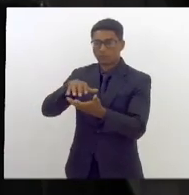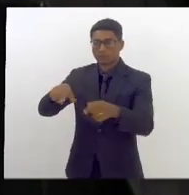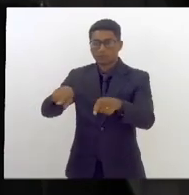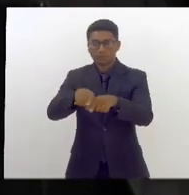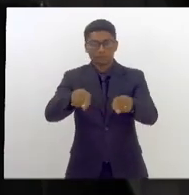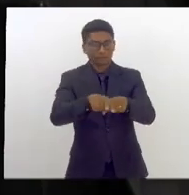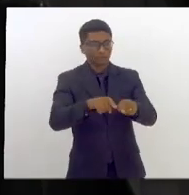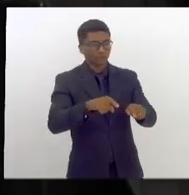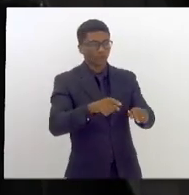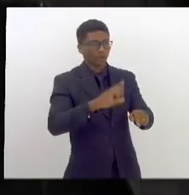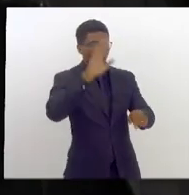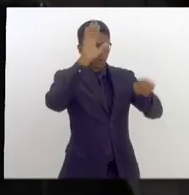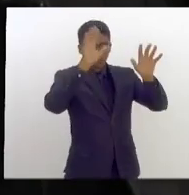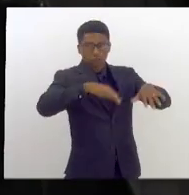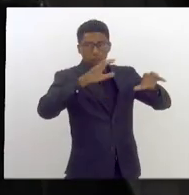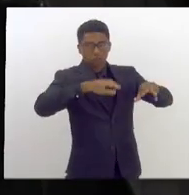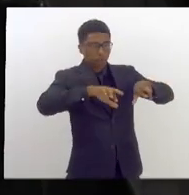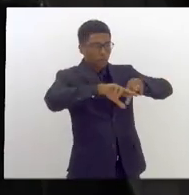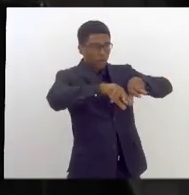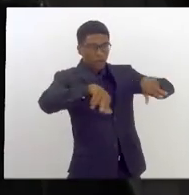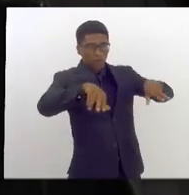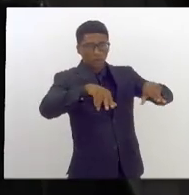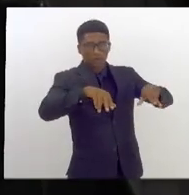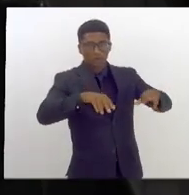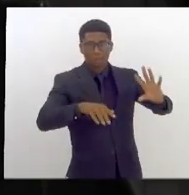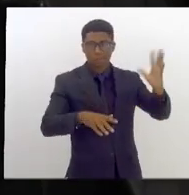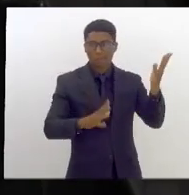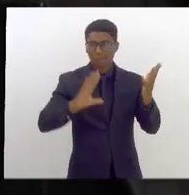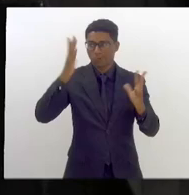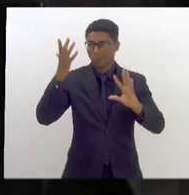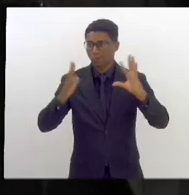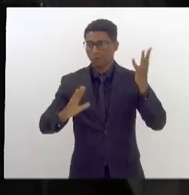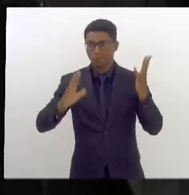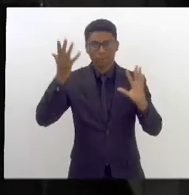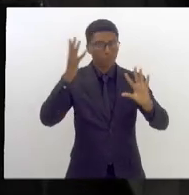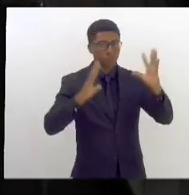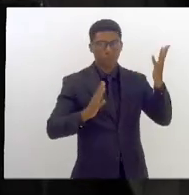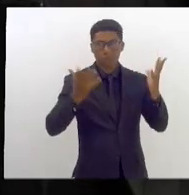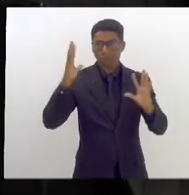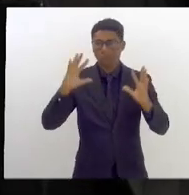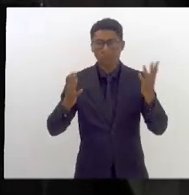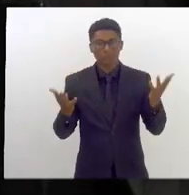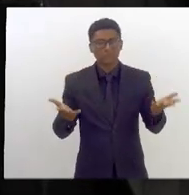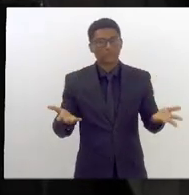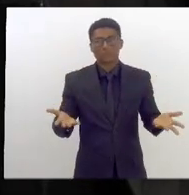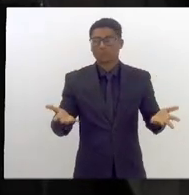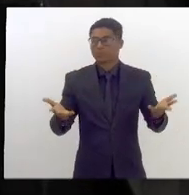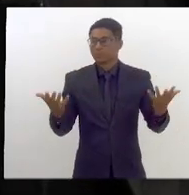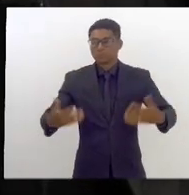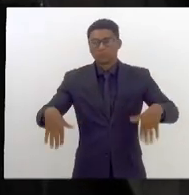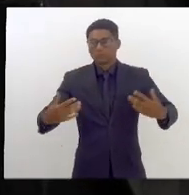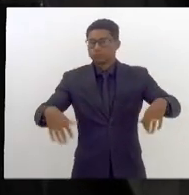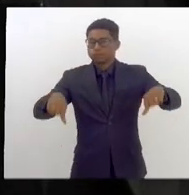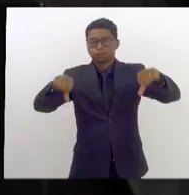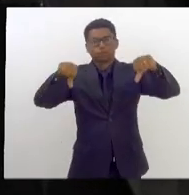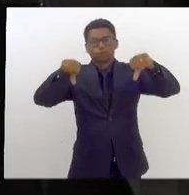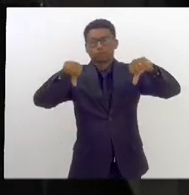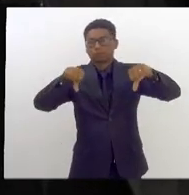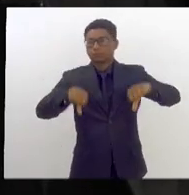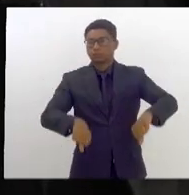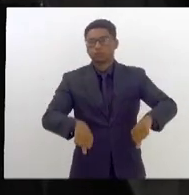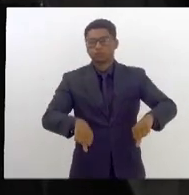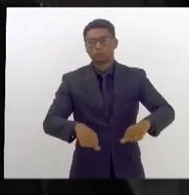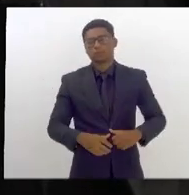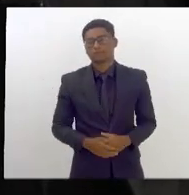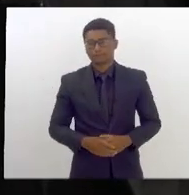pública O resultado é o pior possível senhora Presidente